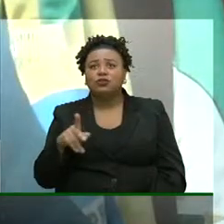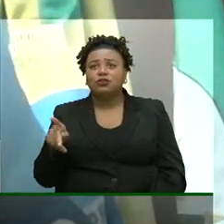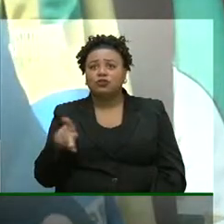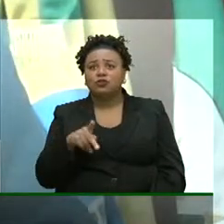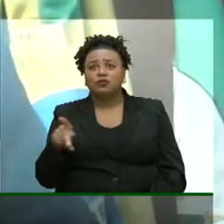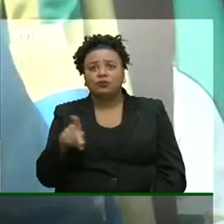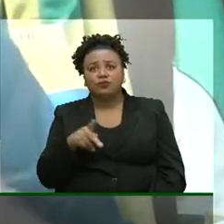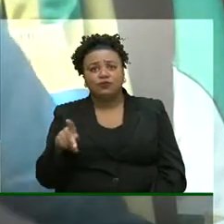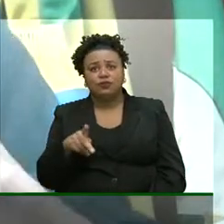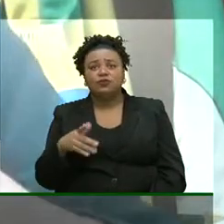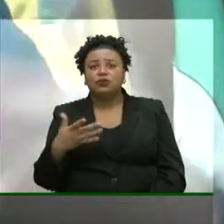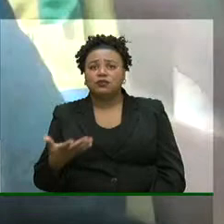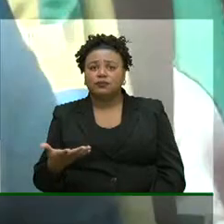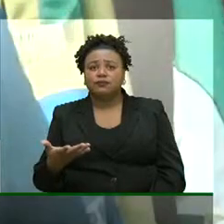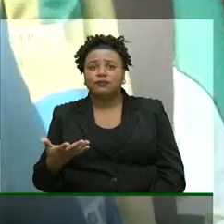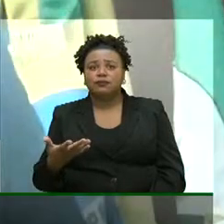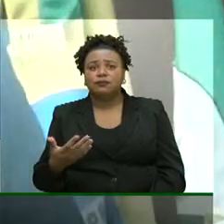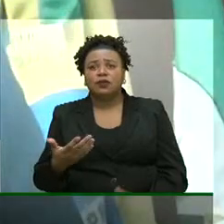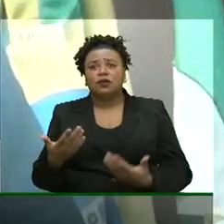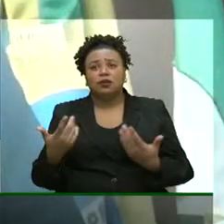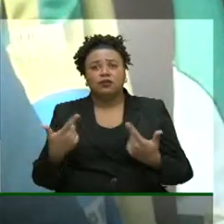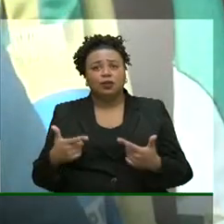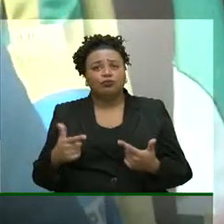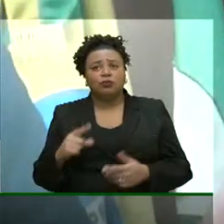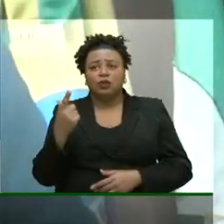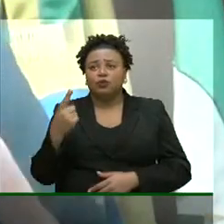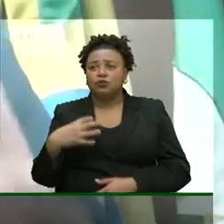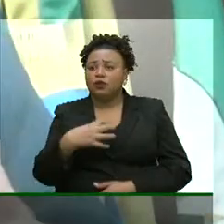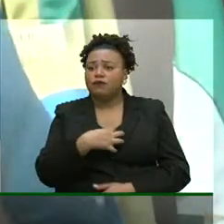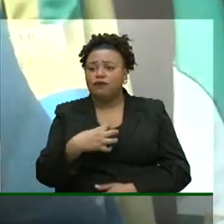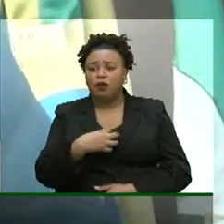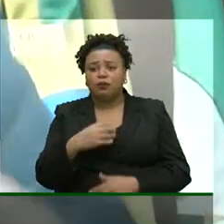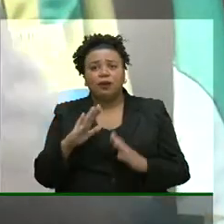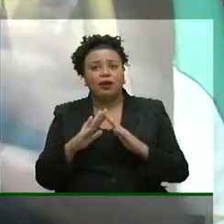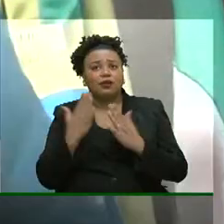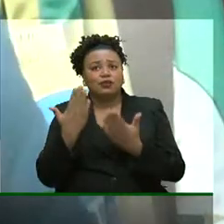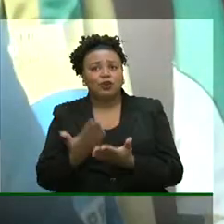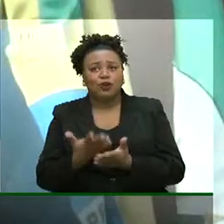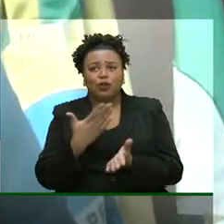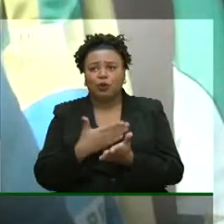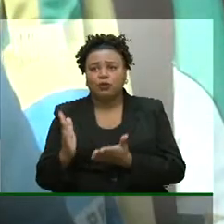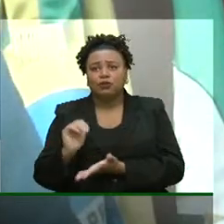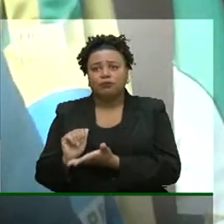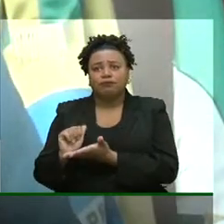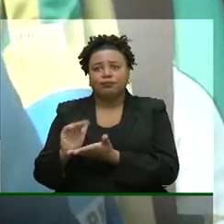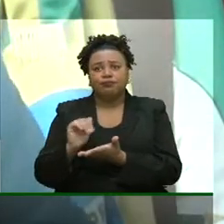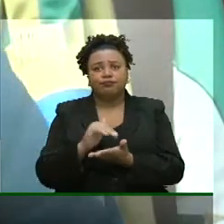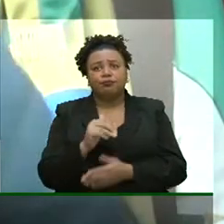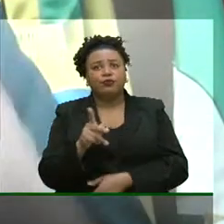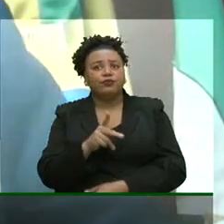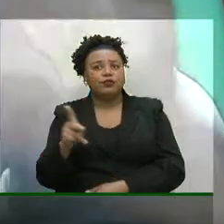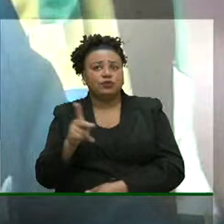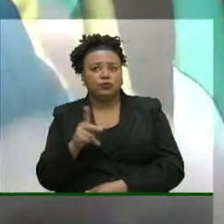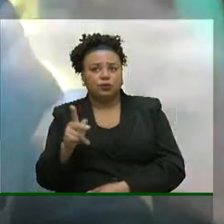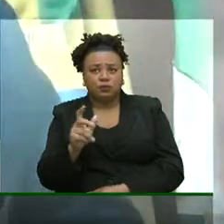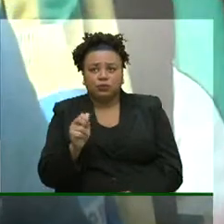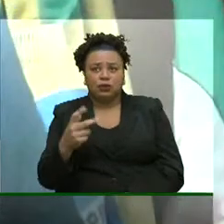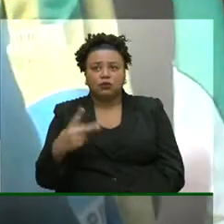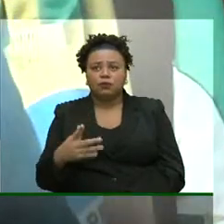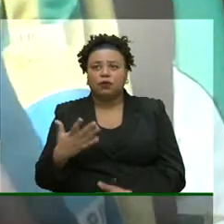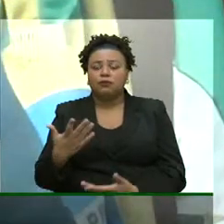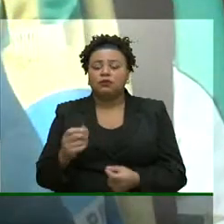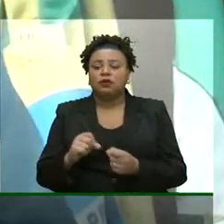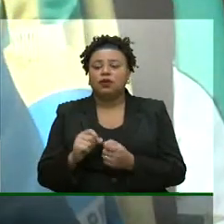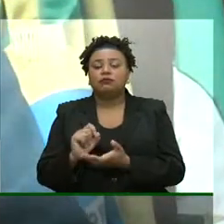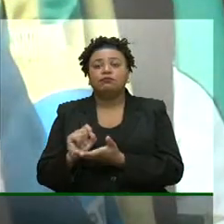professores, que não tem outra saída. As escolas começaram a demitir os seus professores e automaticamente começaram a